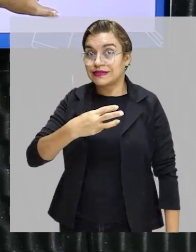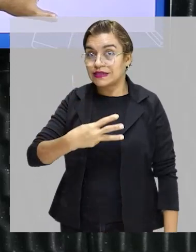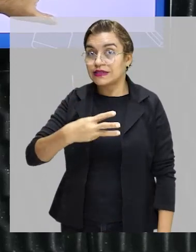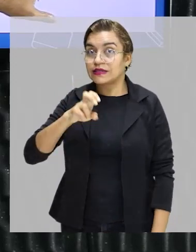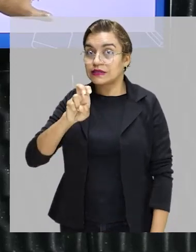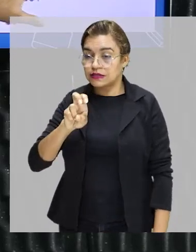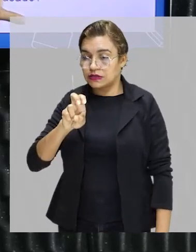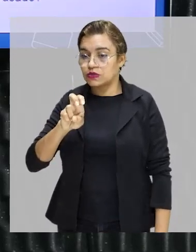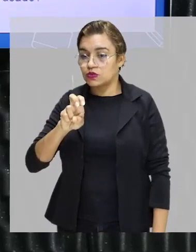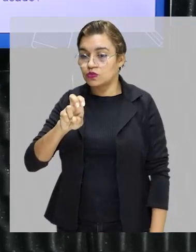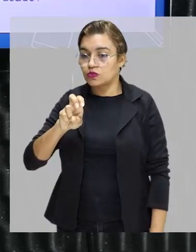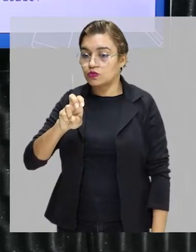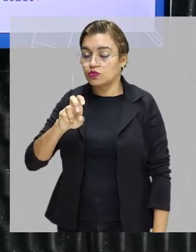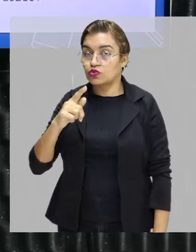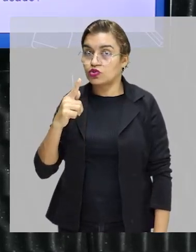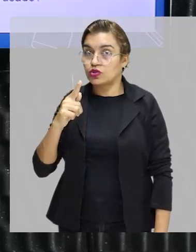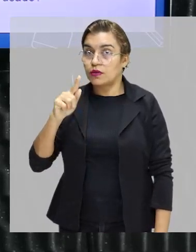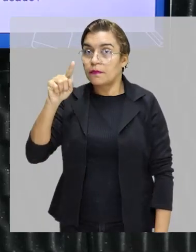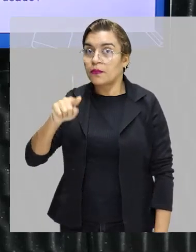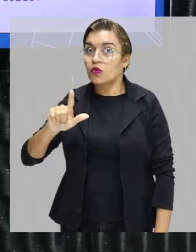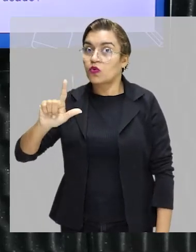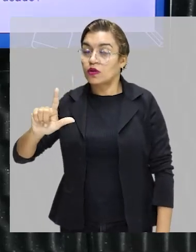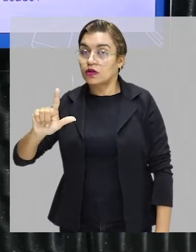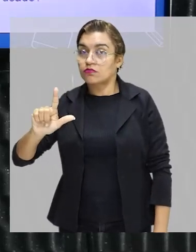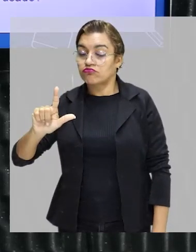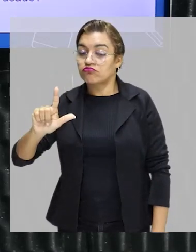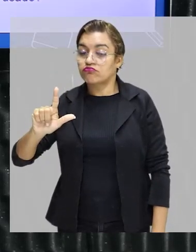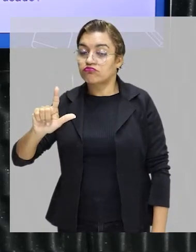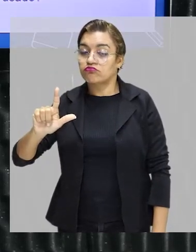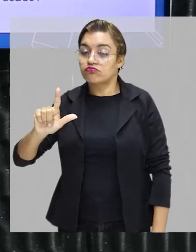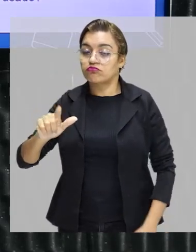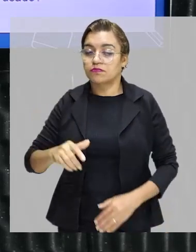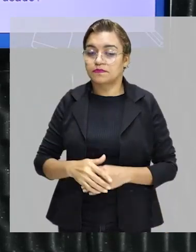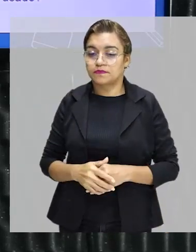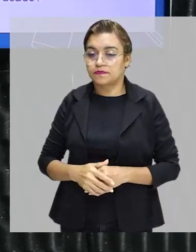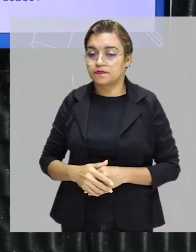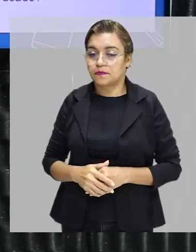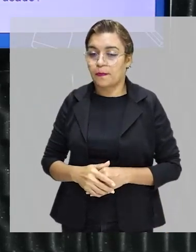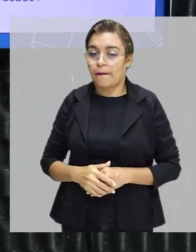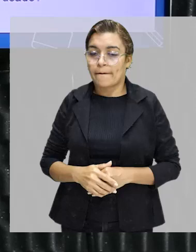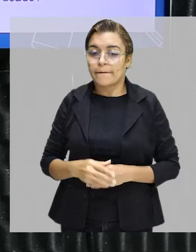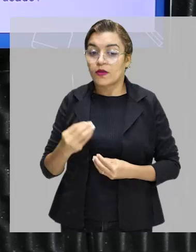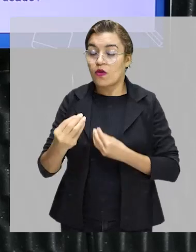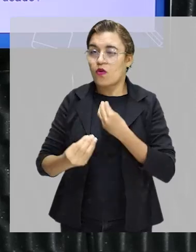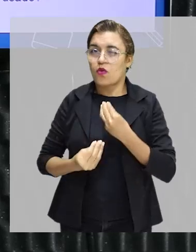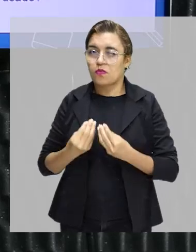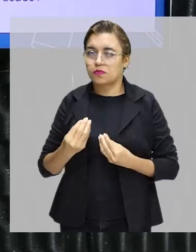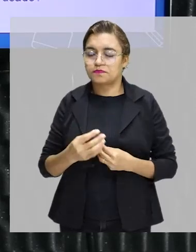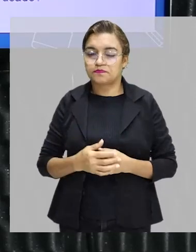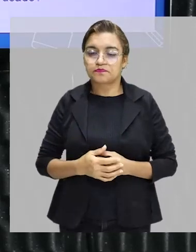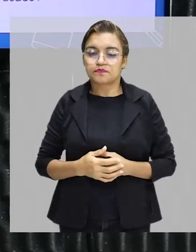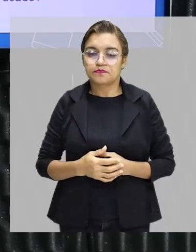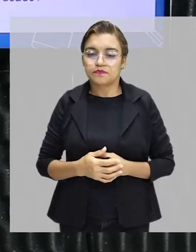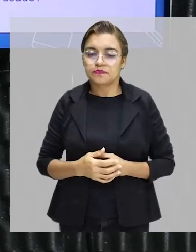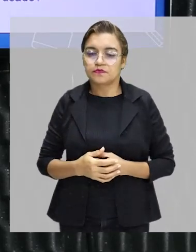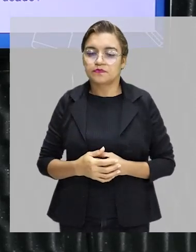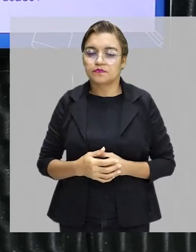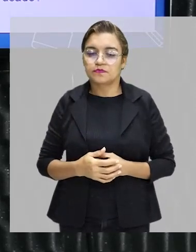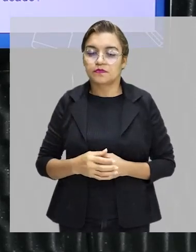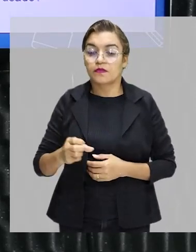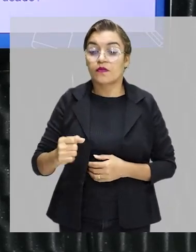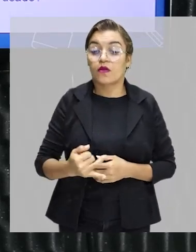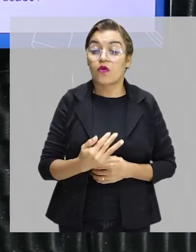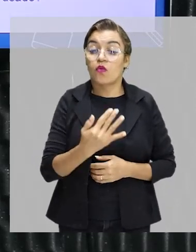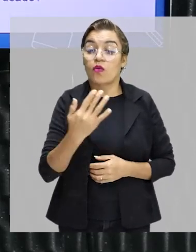de 35 para 10 gramas por litro. Show de bola, turminha? Bom, quantos litros